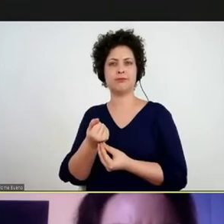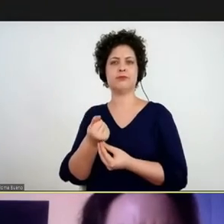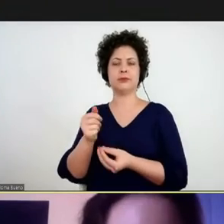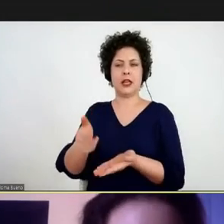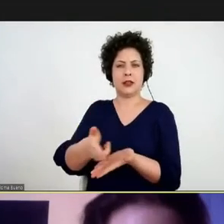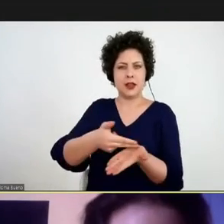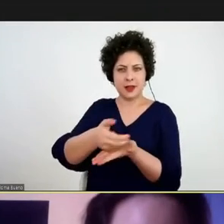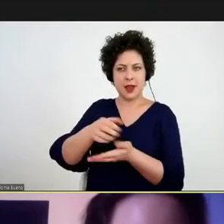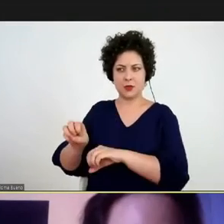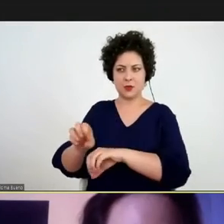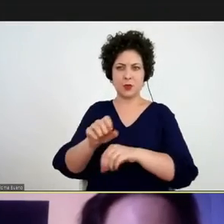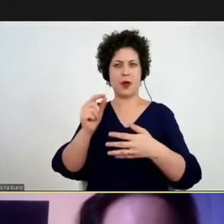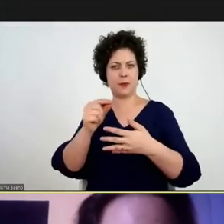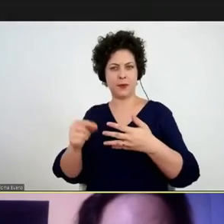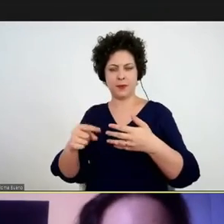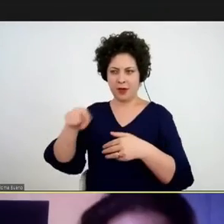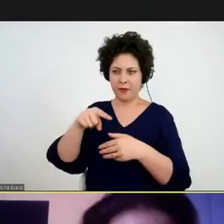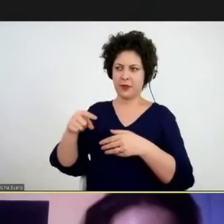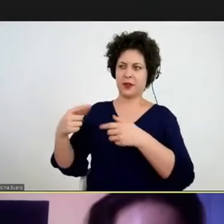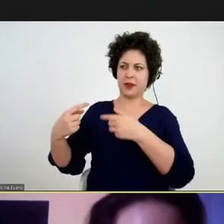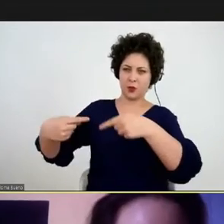desenho, nessas questões que vocês trazem